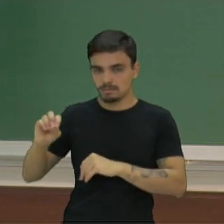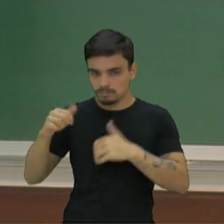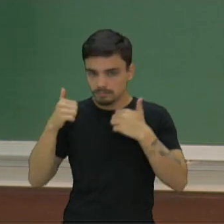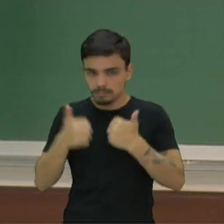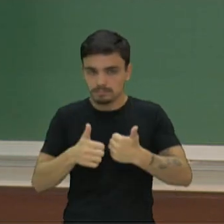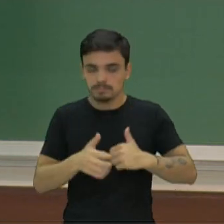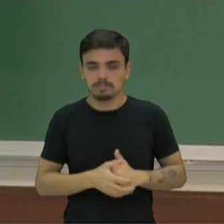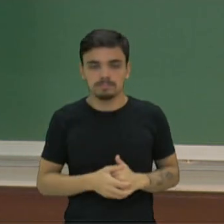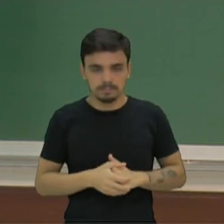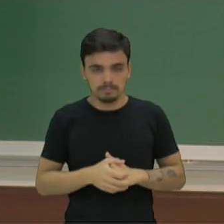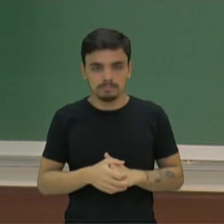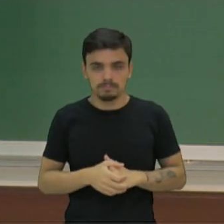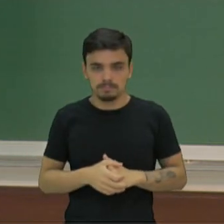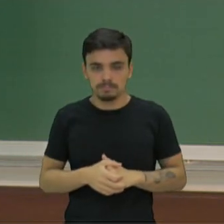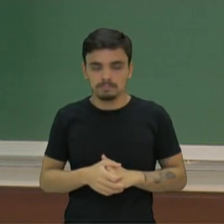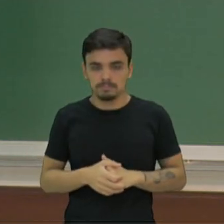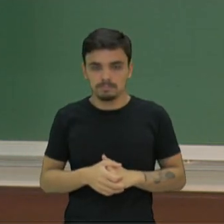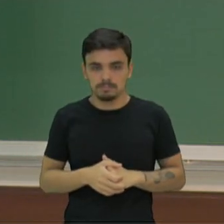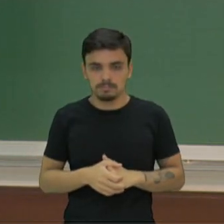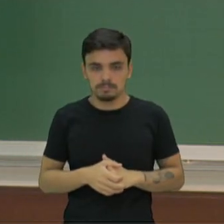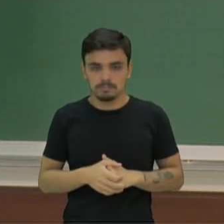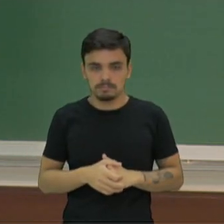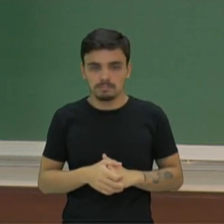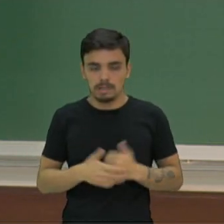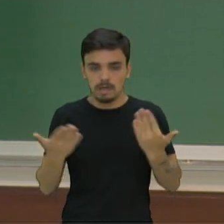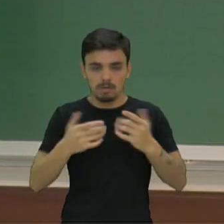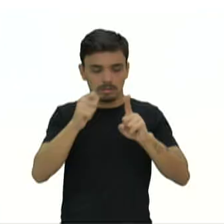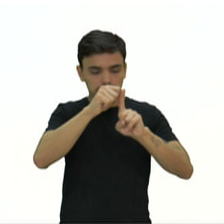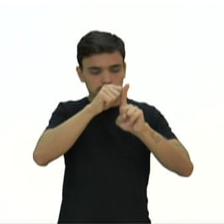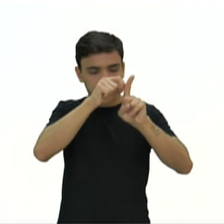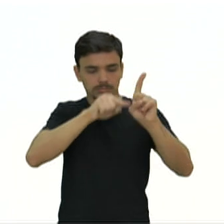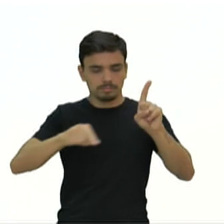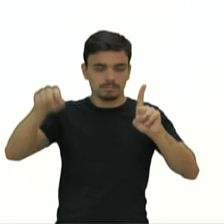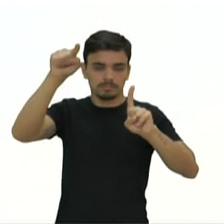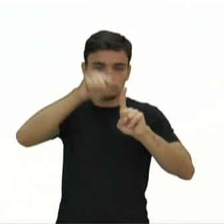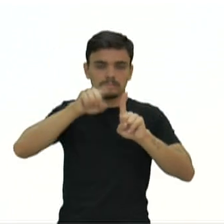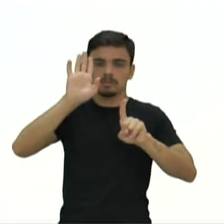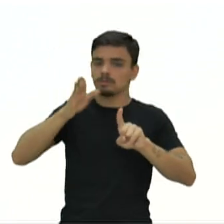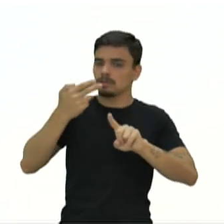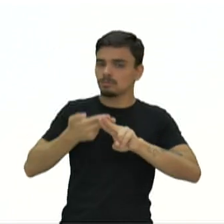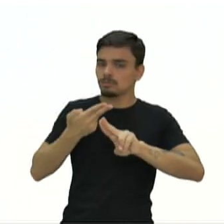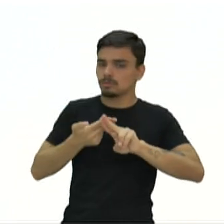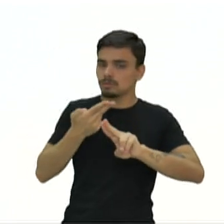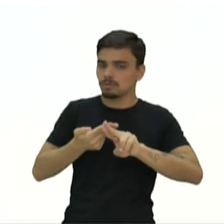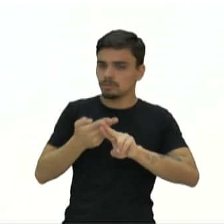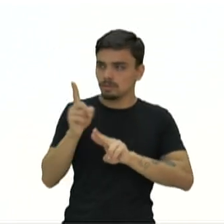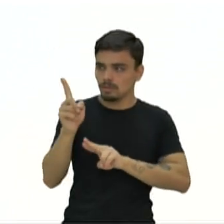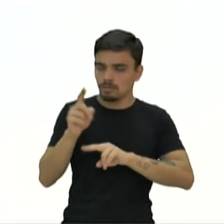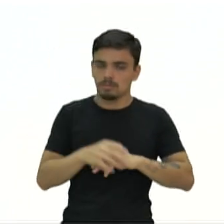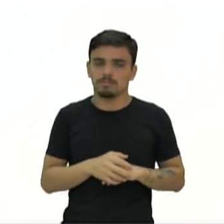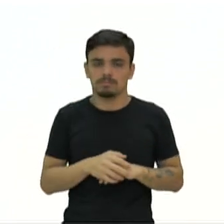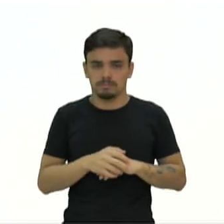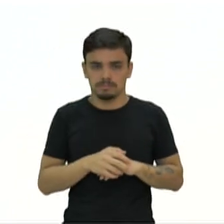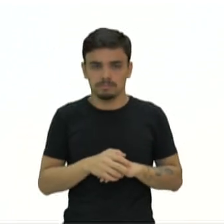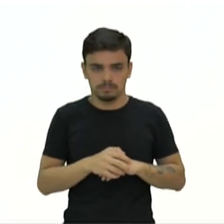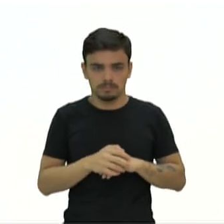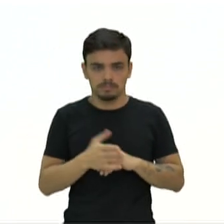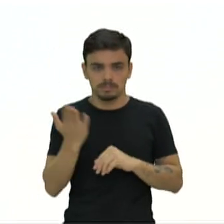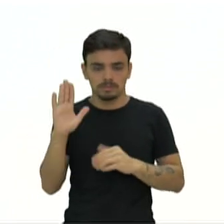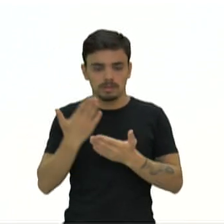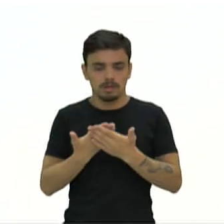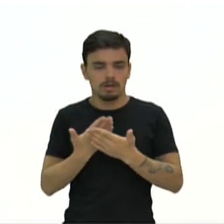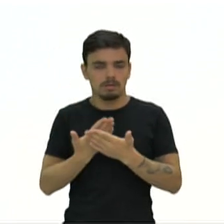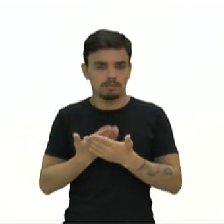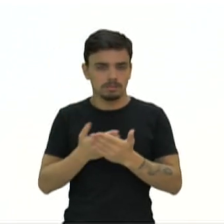certo? Falando de ciclo menstrual agora, já utilizei essa tela numa outra aula, não sei se